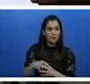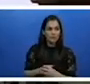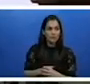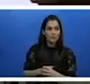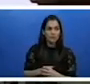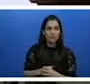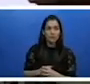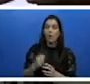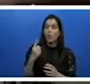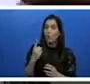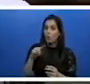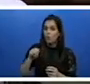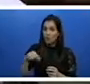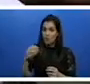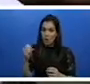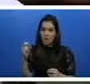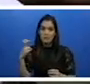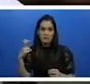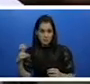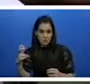1,05 m,